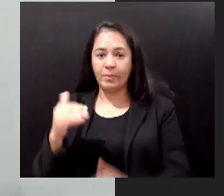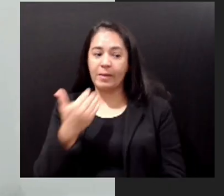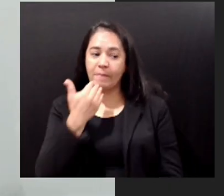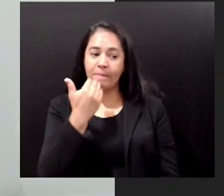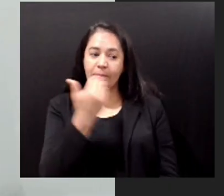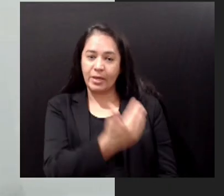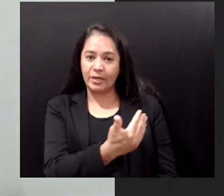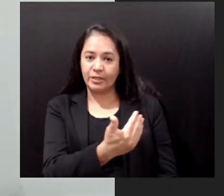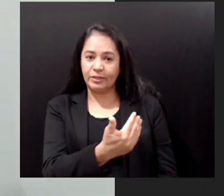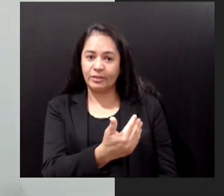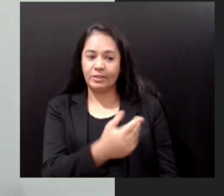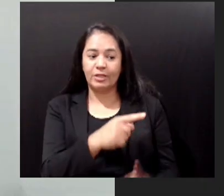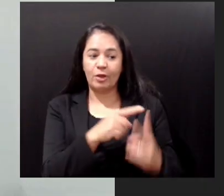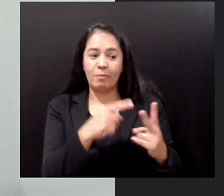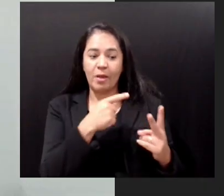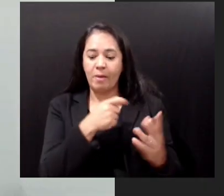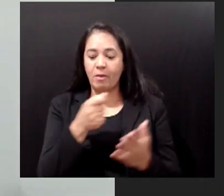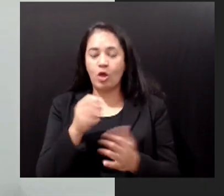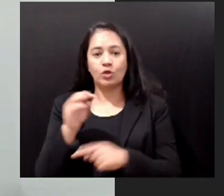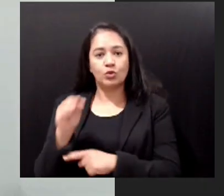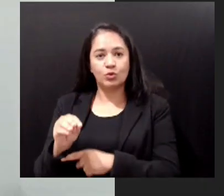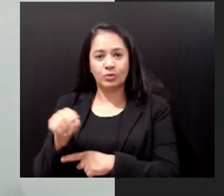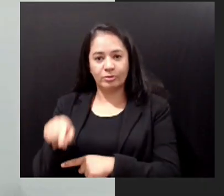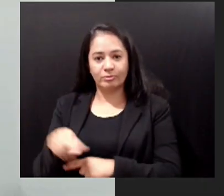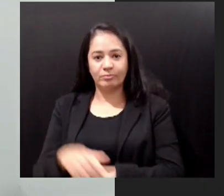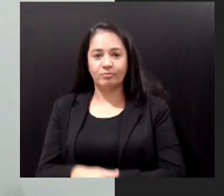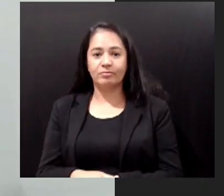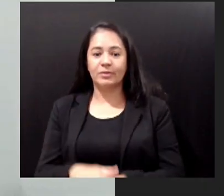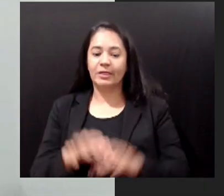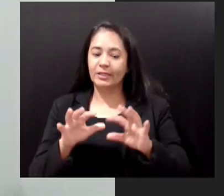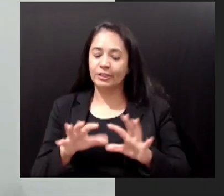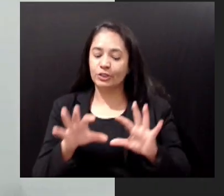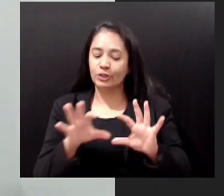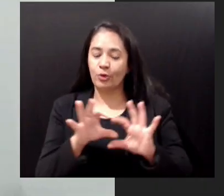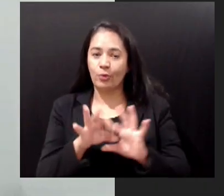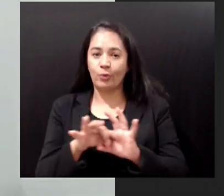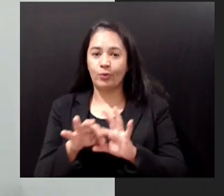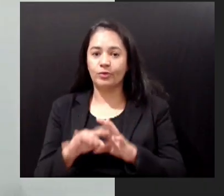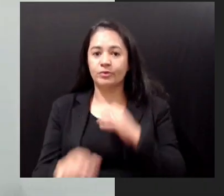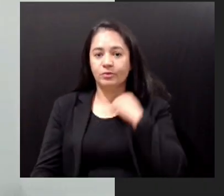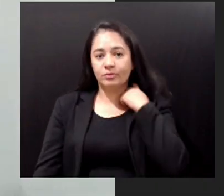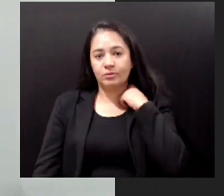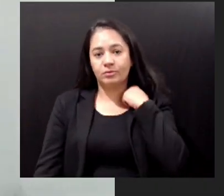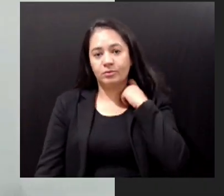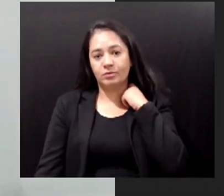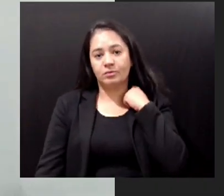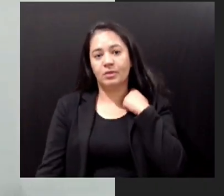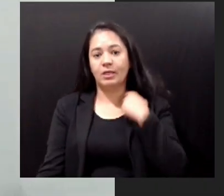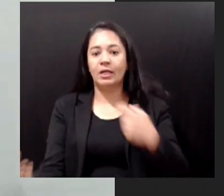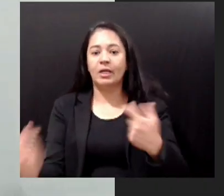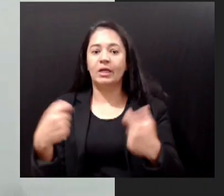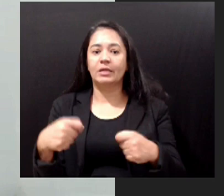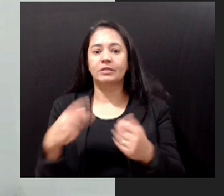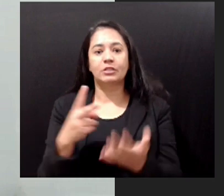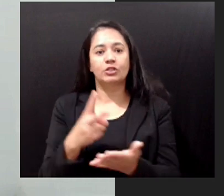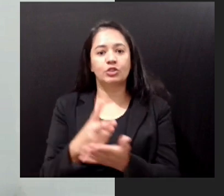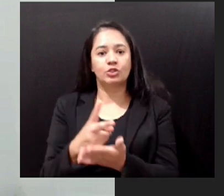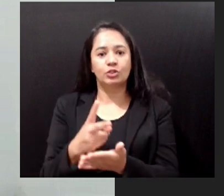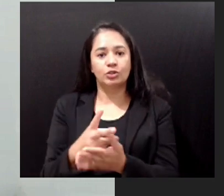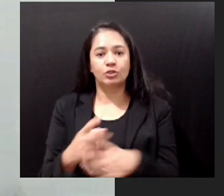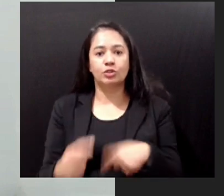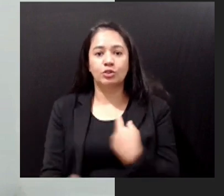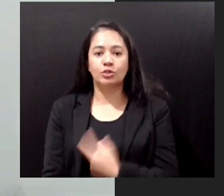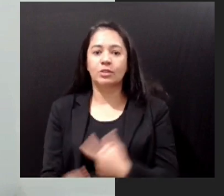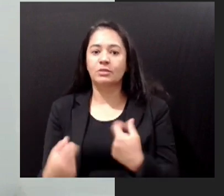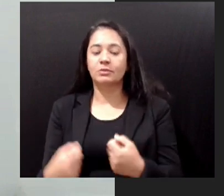para os pais, então é nesse contexto, é a necessidade de se manter. Nós precisamos de uma vida